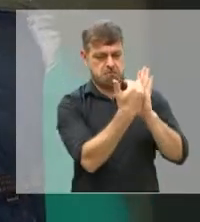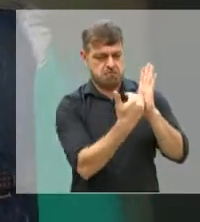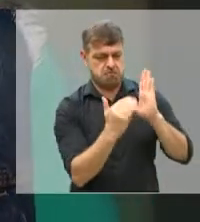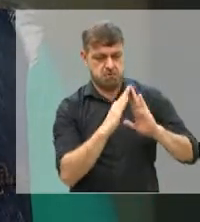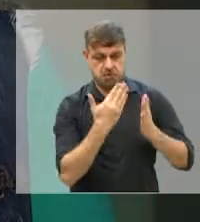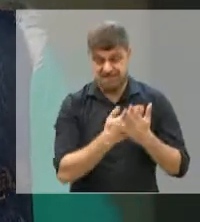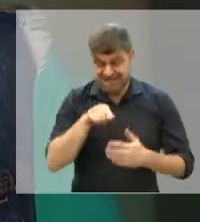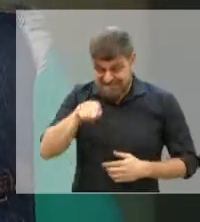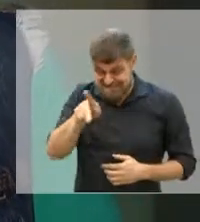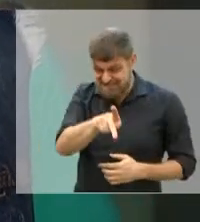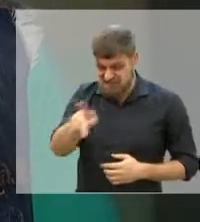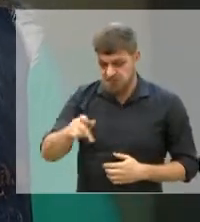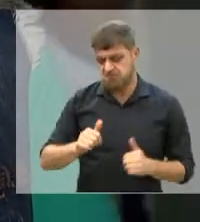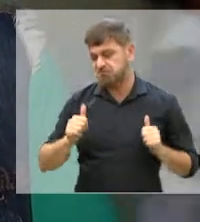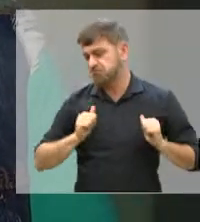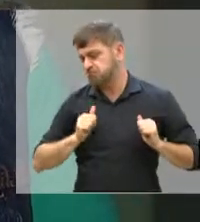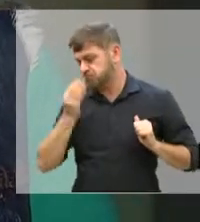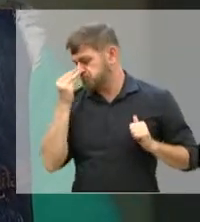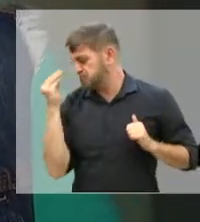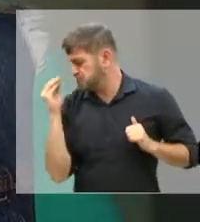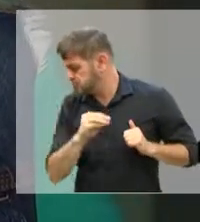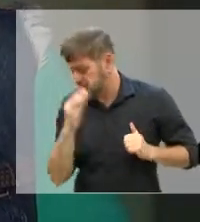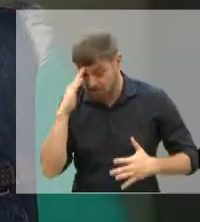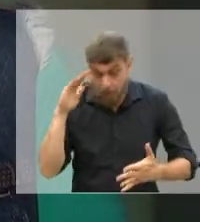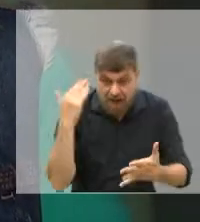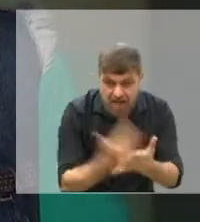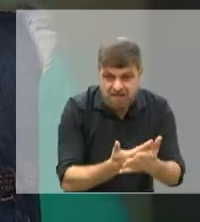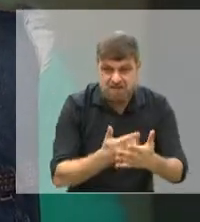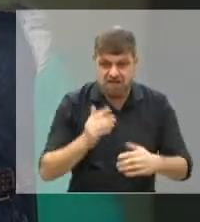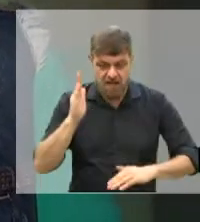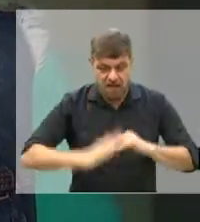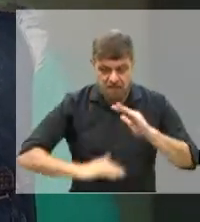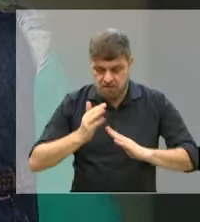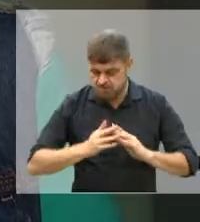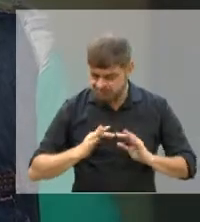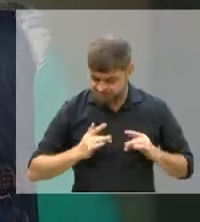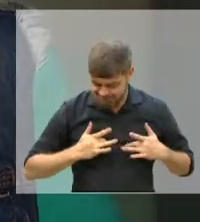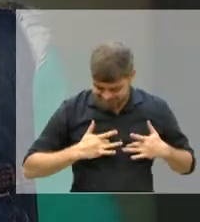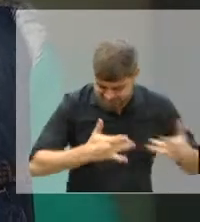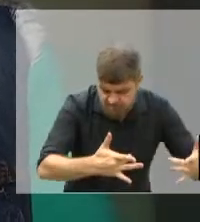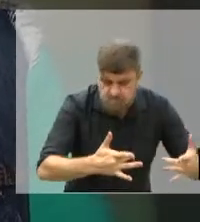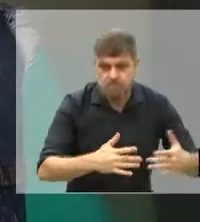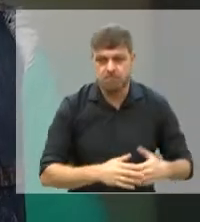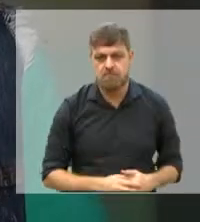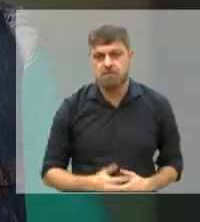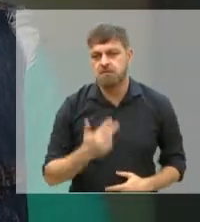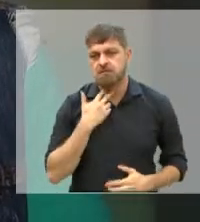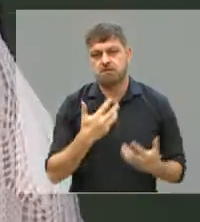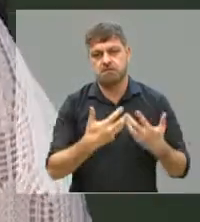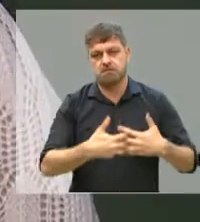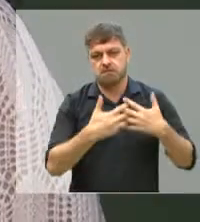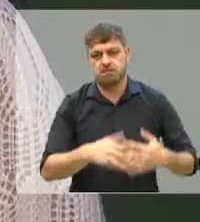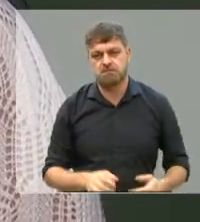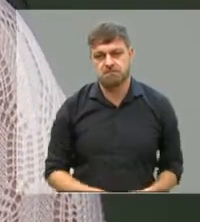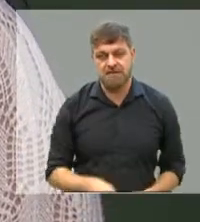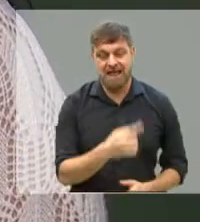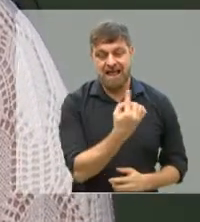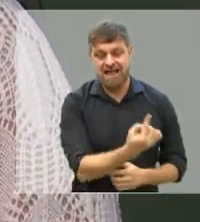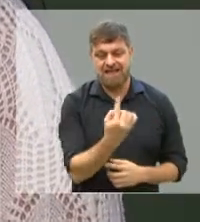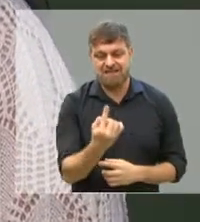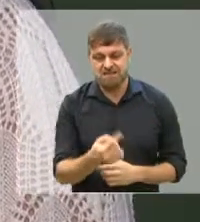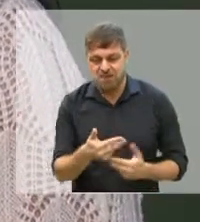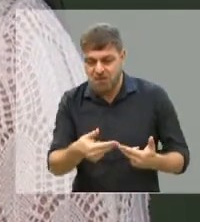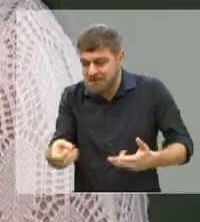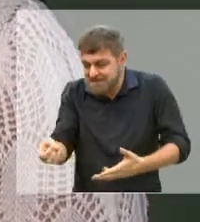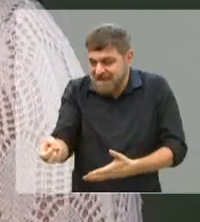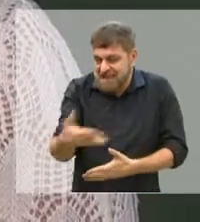escola, mas se o professor não acreditar que vai dar certo e colocar toda a sua energia, não funciona. Cada dia é uma